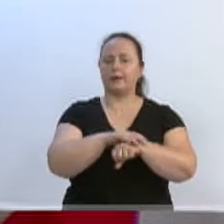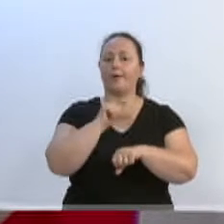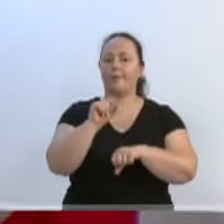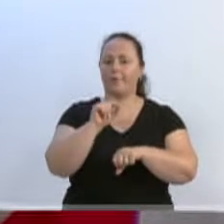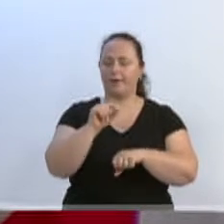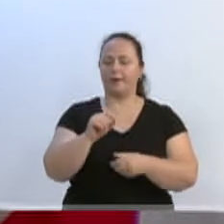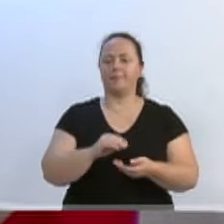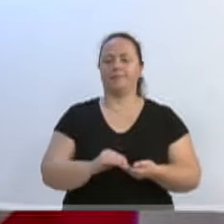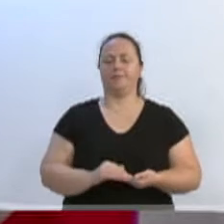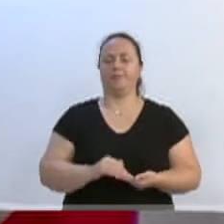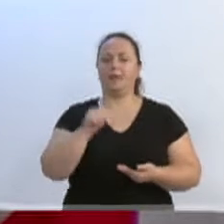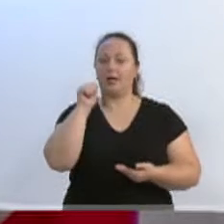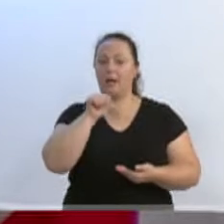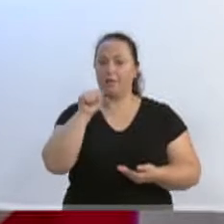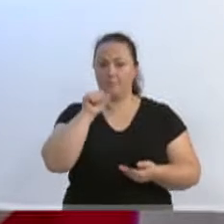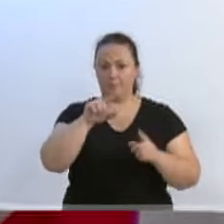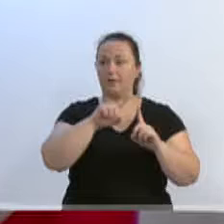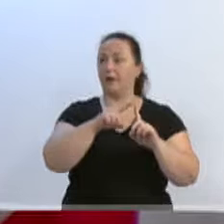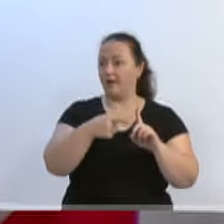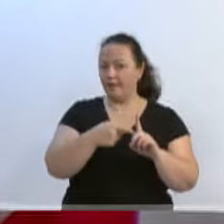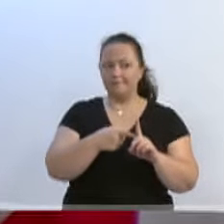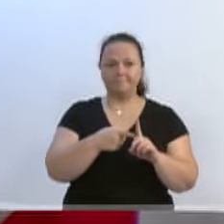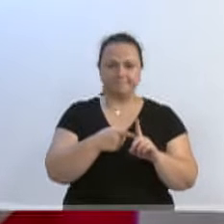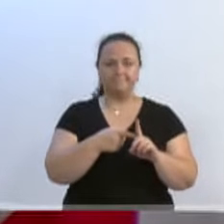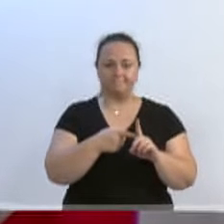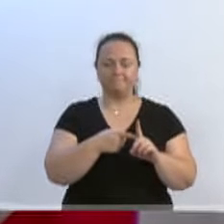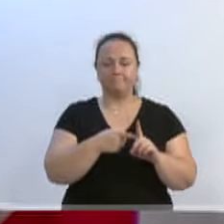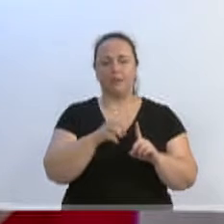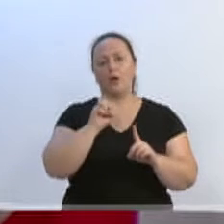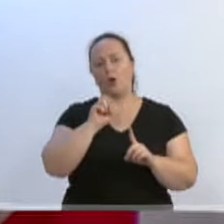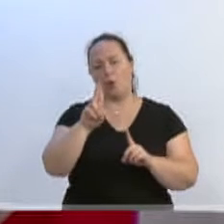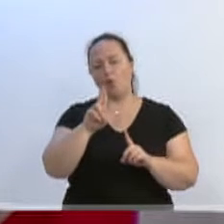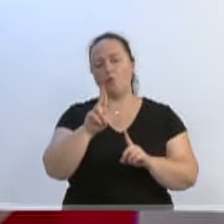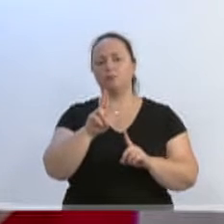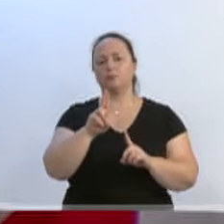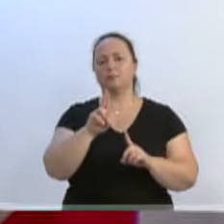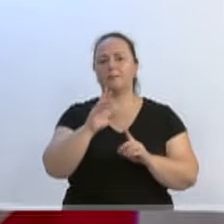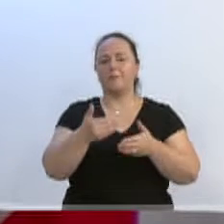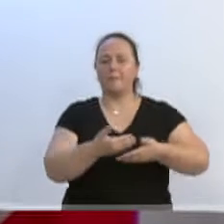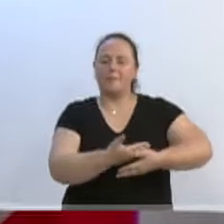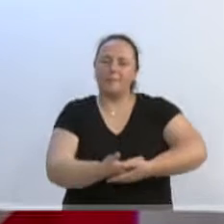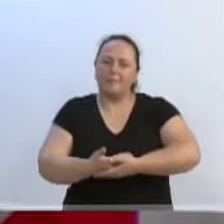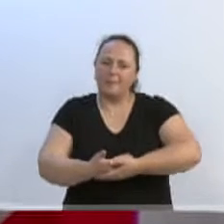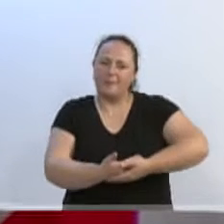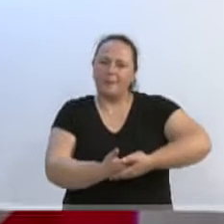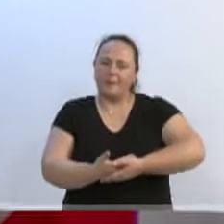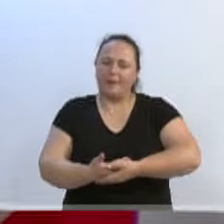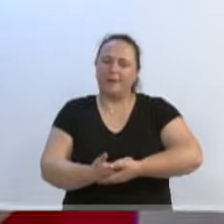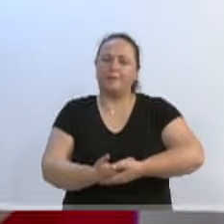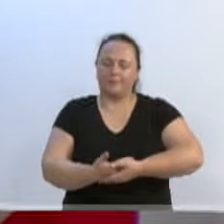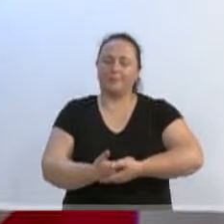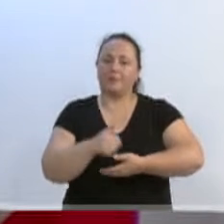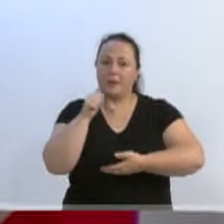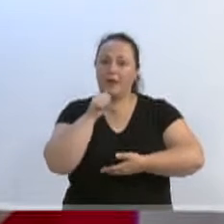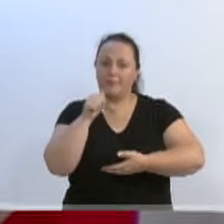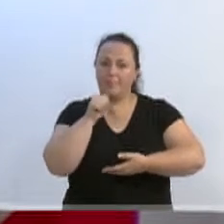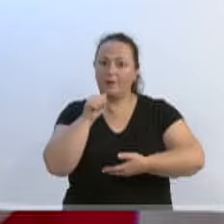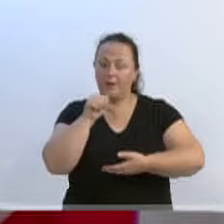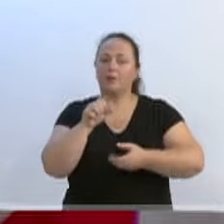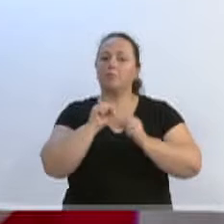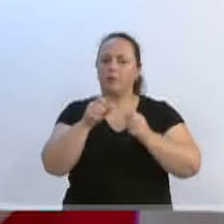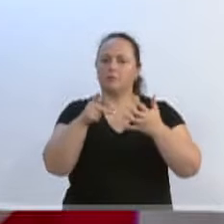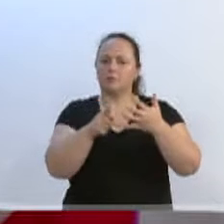toda gestante vereador gilson e ou com crianças de colo elas têm preferências públicos e